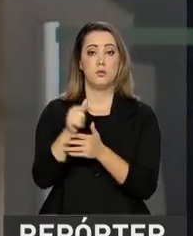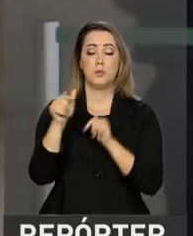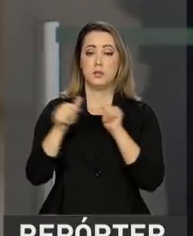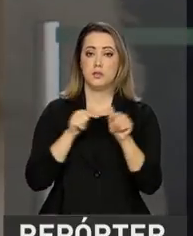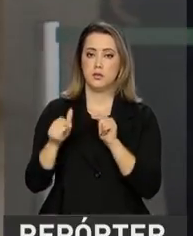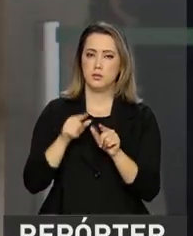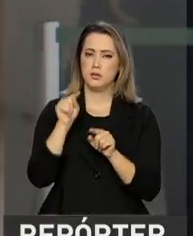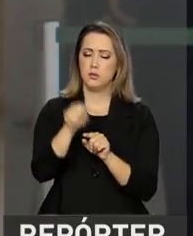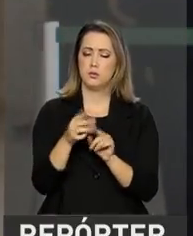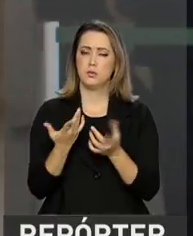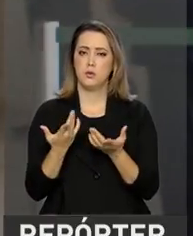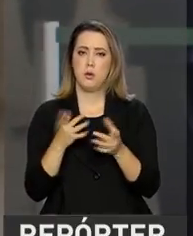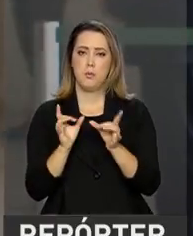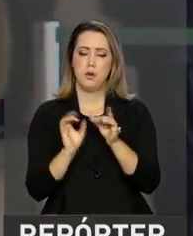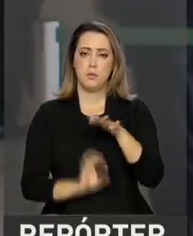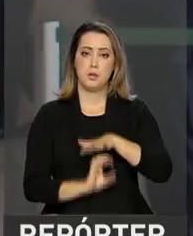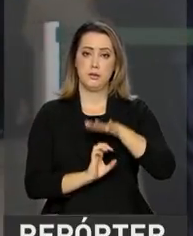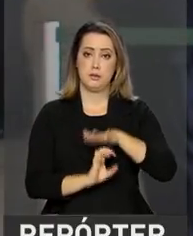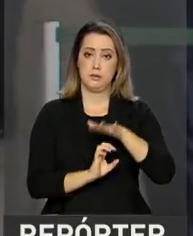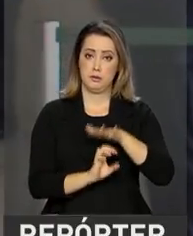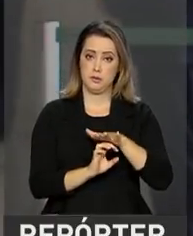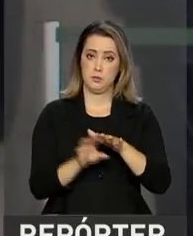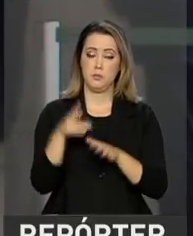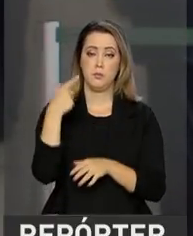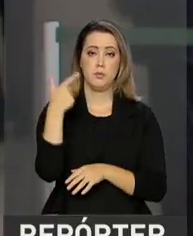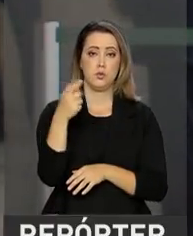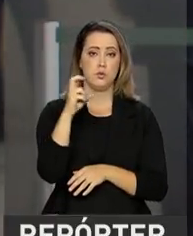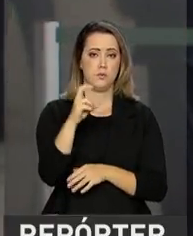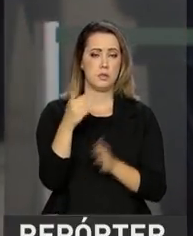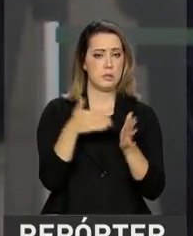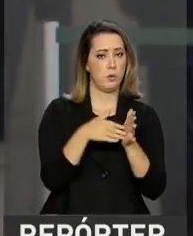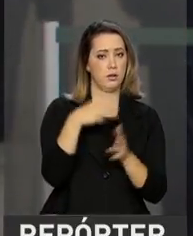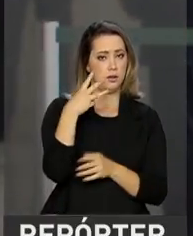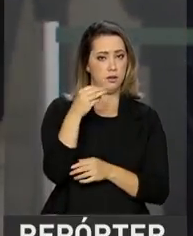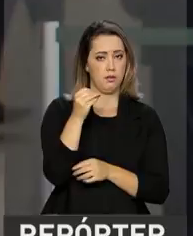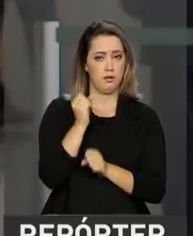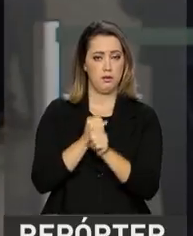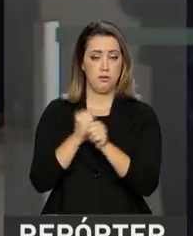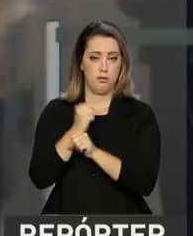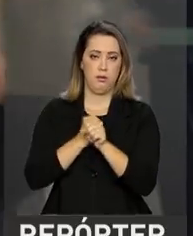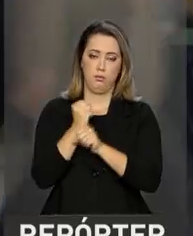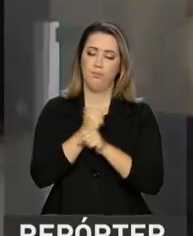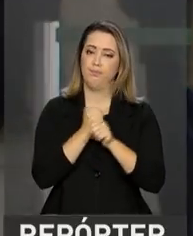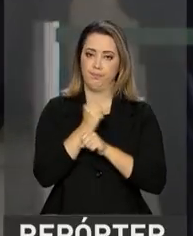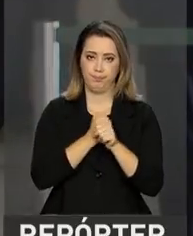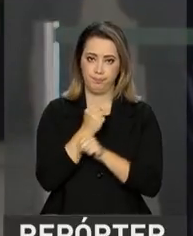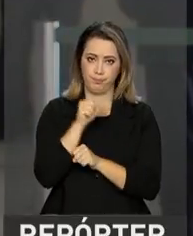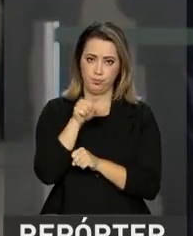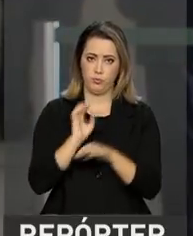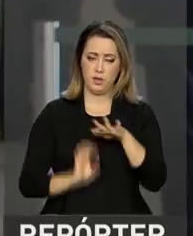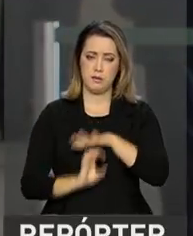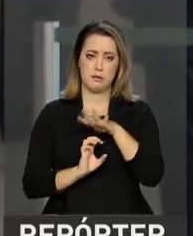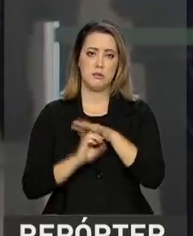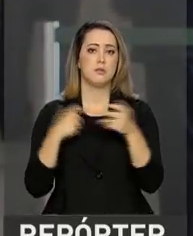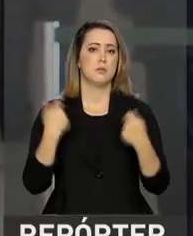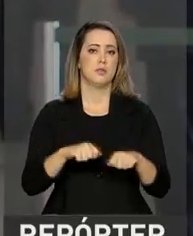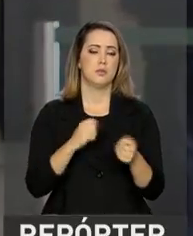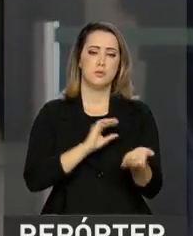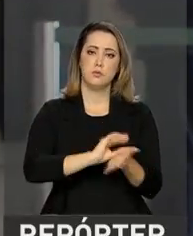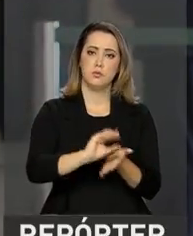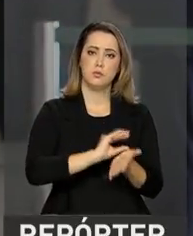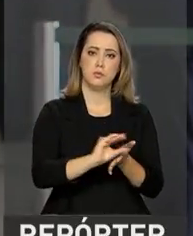essas concessionárias por um período de 25 a 30 anos essas operadoras elas devem fazer investimento sair